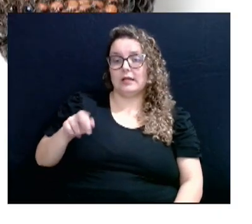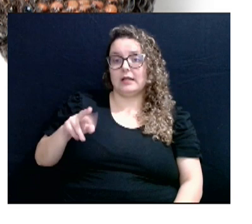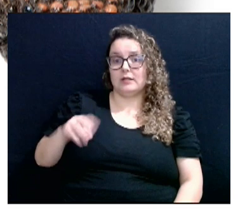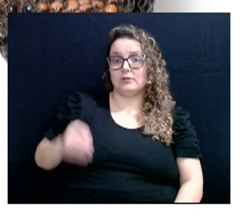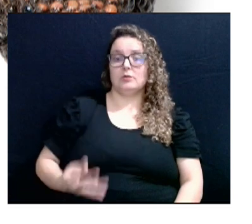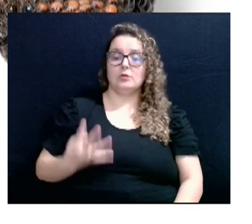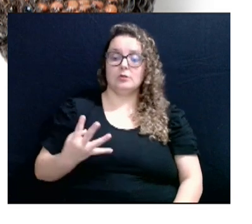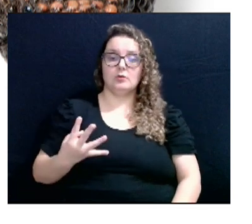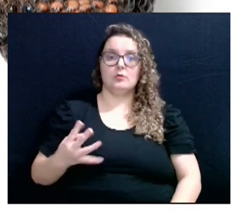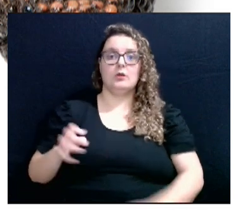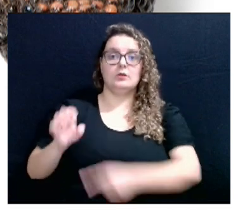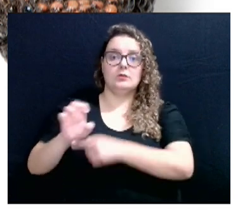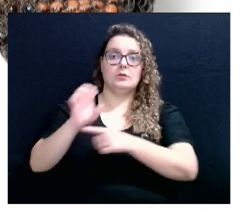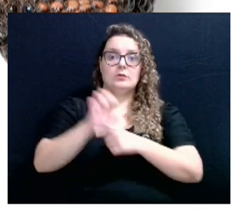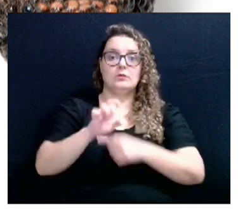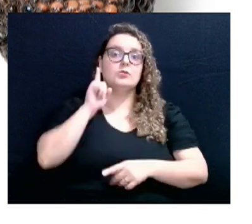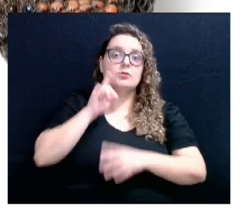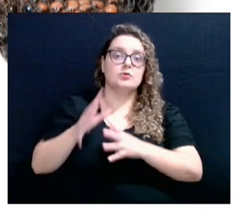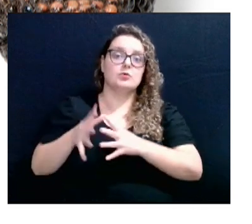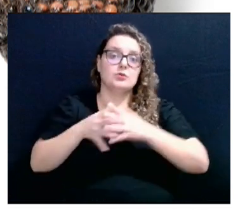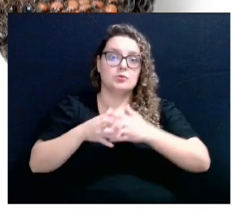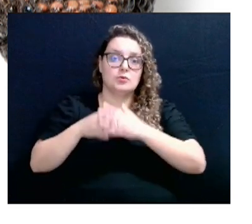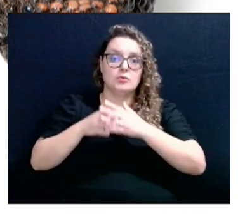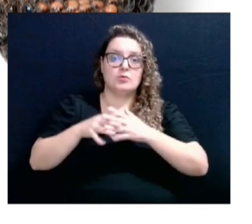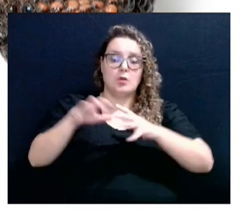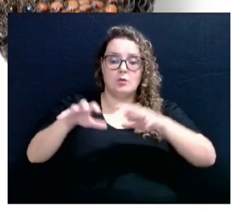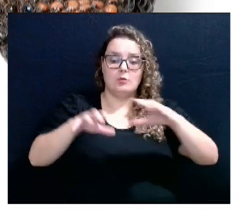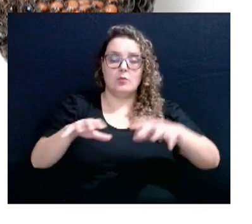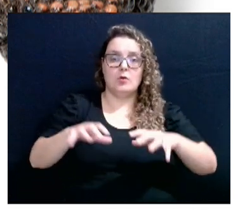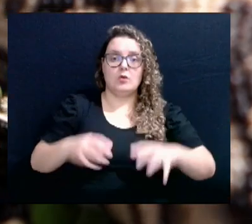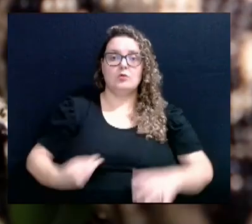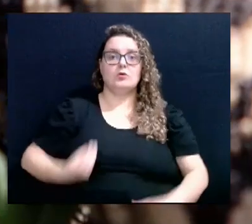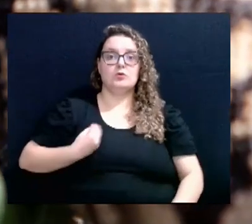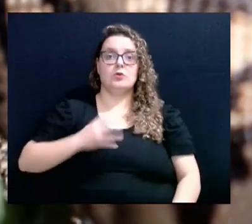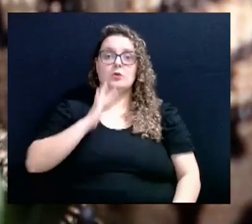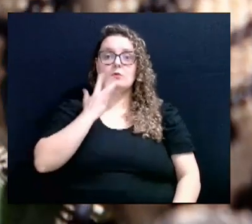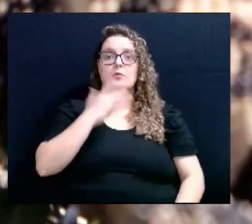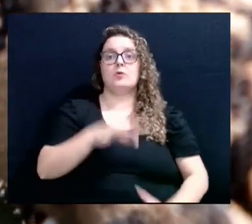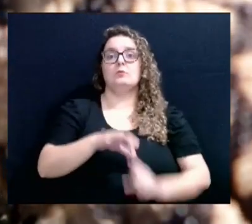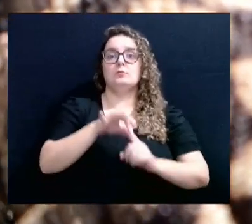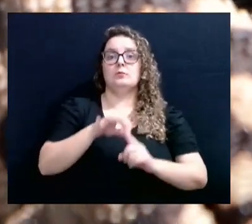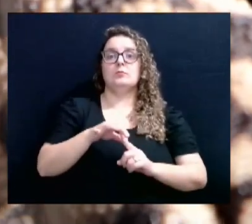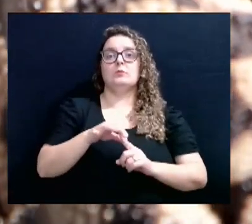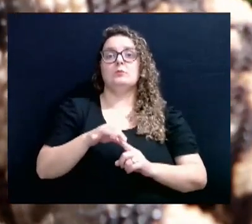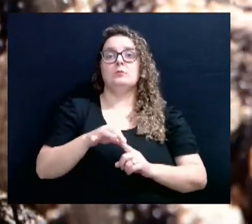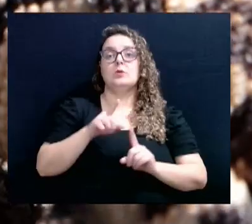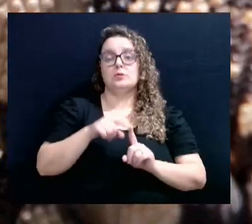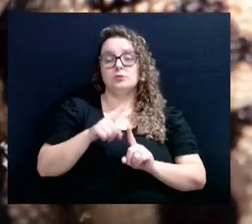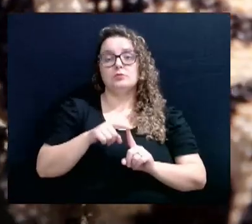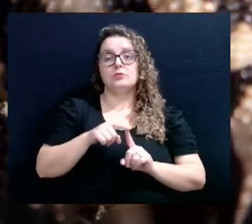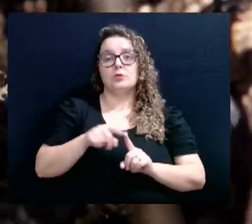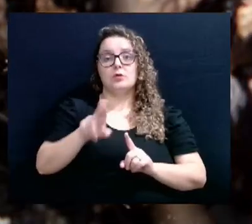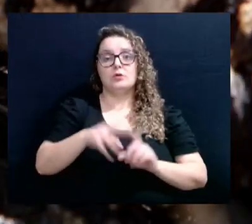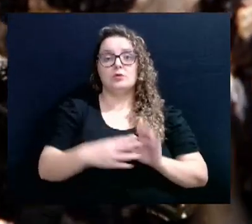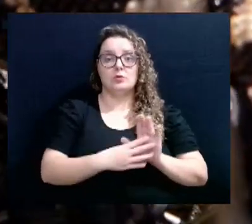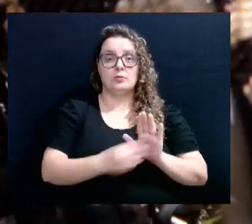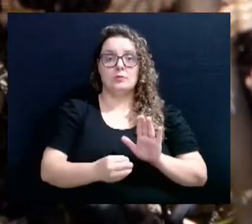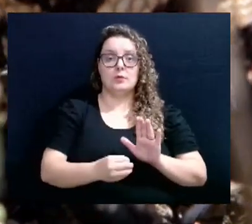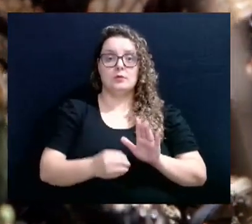americanos. Eles criaram um mapa dos habitats preferidos pela espécie e, usando modelos de previsão